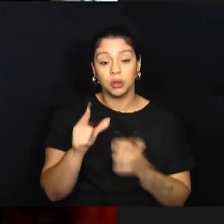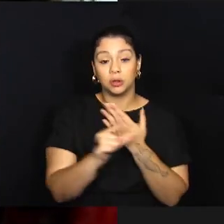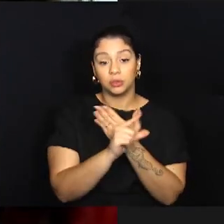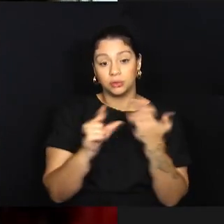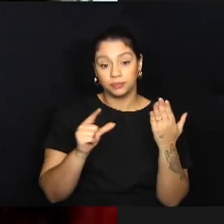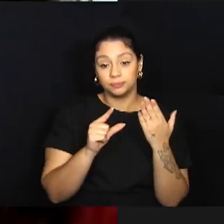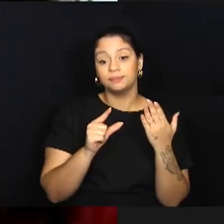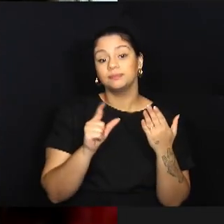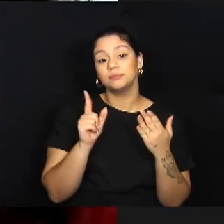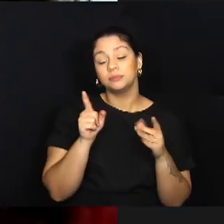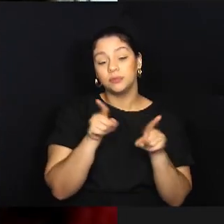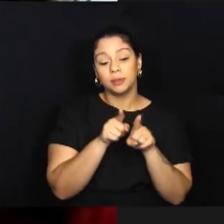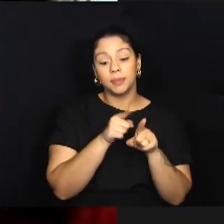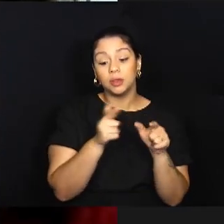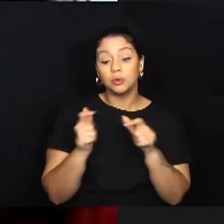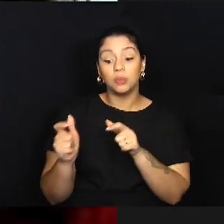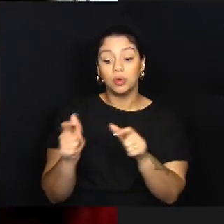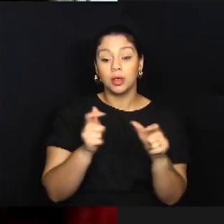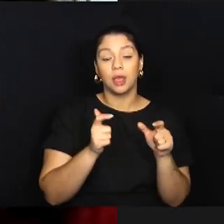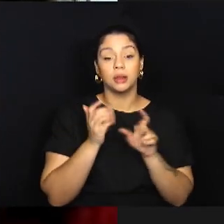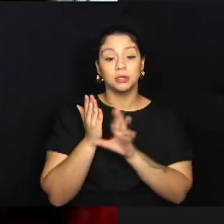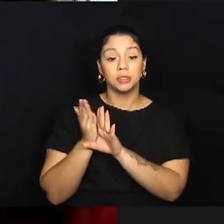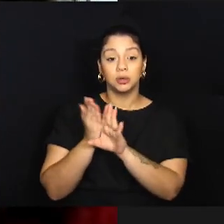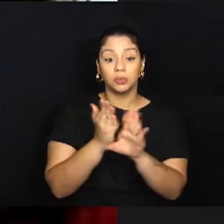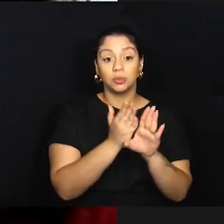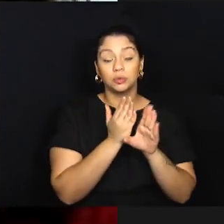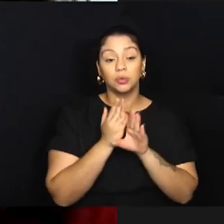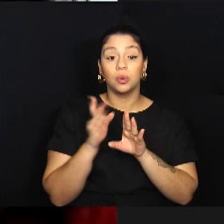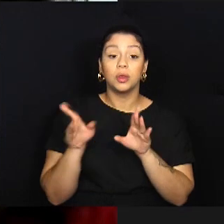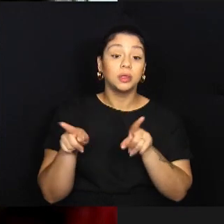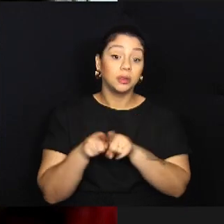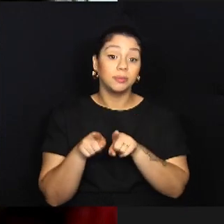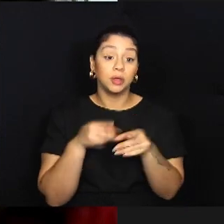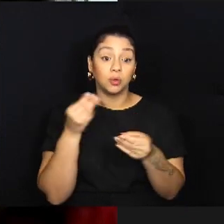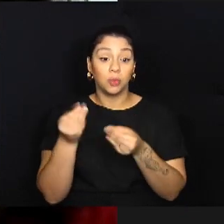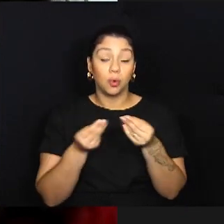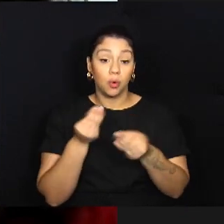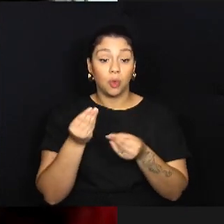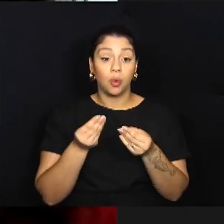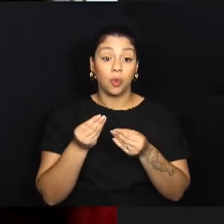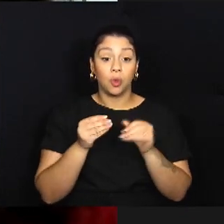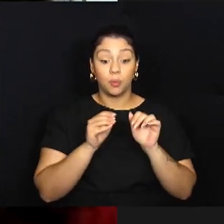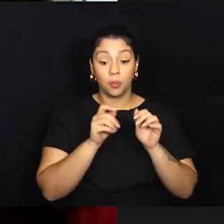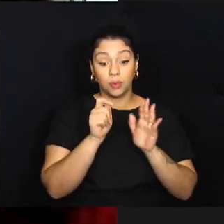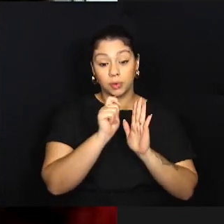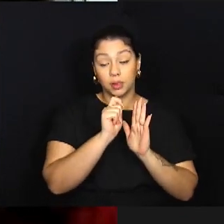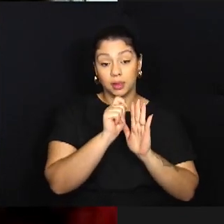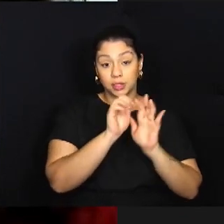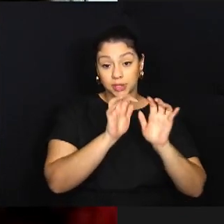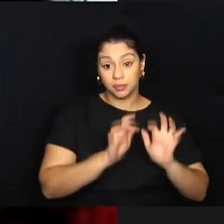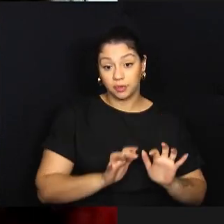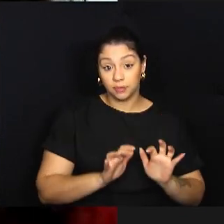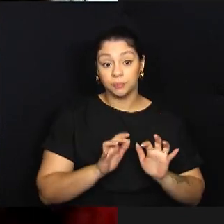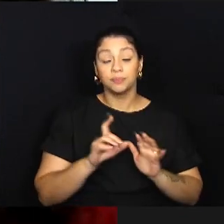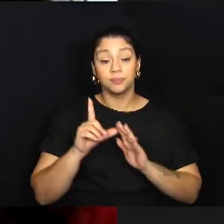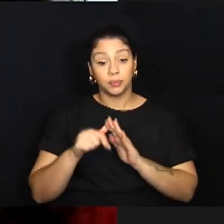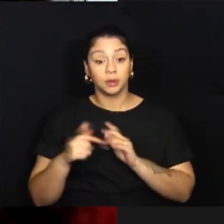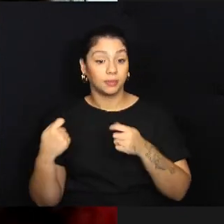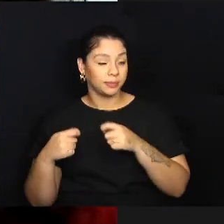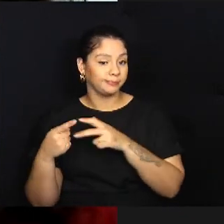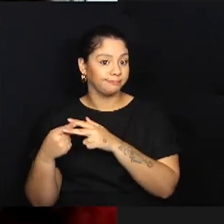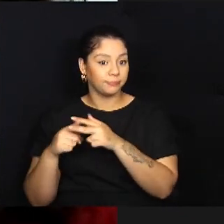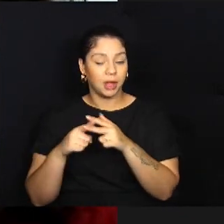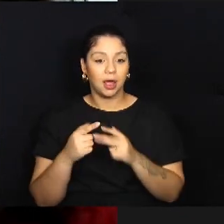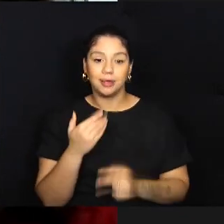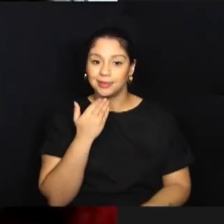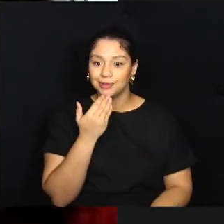os lugares ou por onde ele passou ou sobre os quais ele escreveu. Esse é o objetivo. O resto a gente tem que ir ajustando. Então, assim, não deu para ficar no hotel